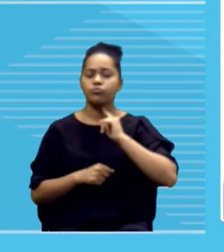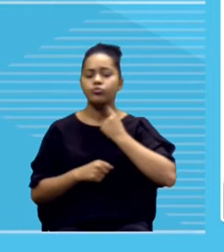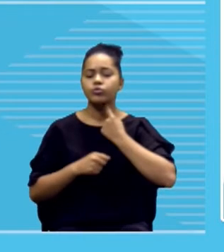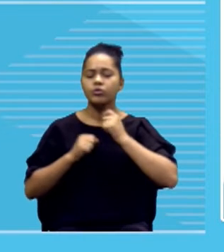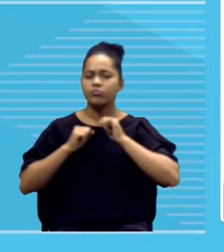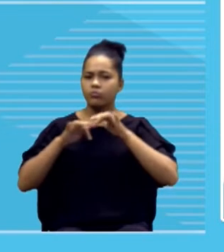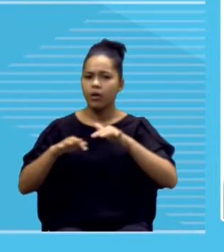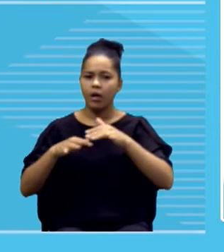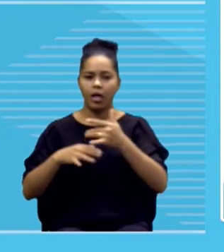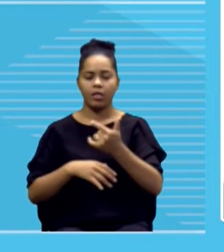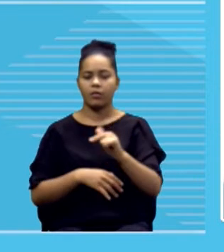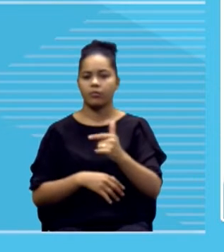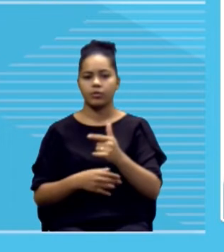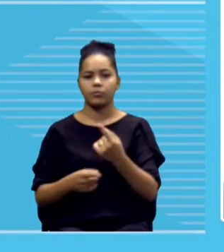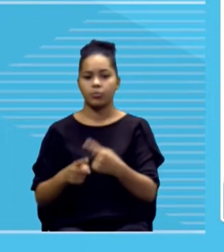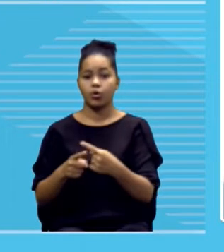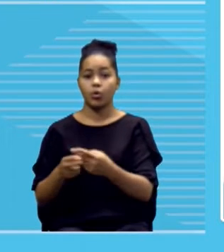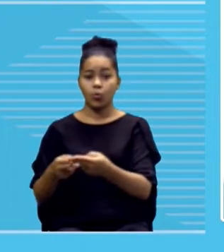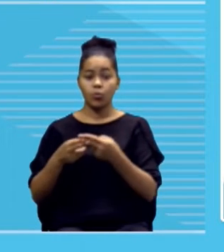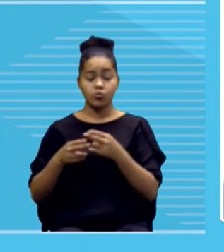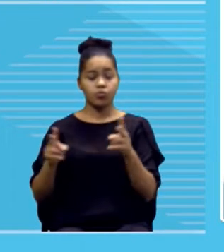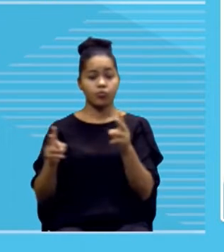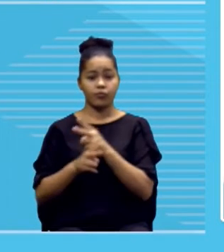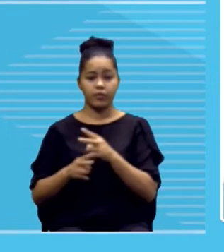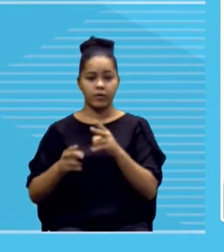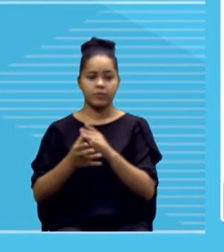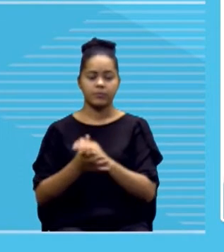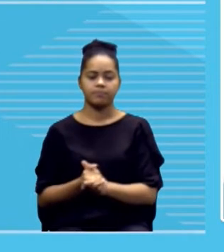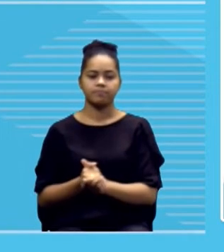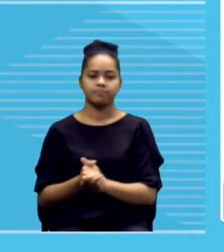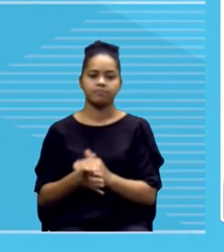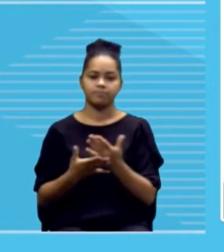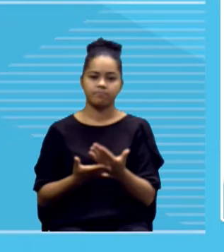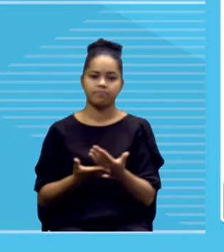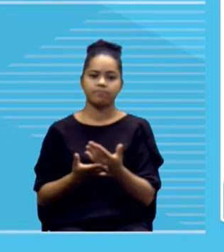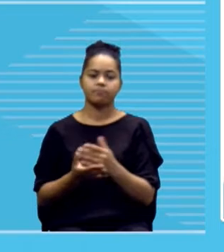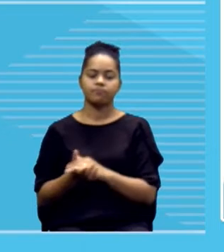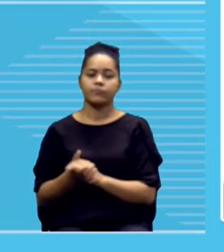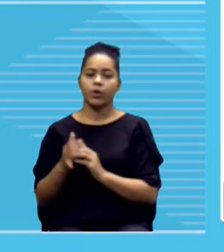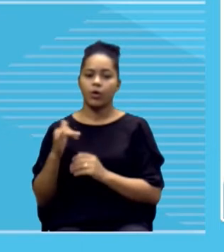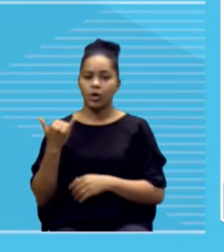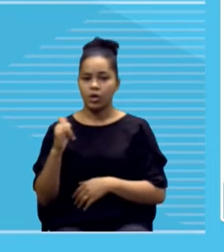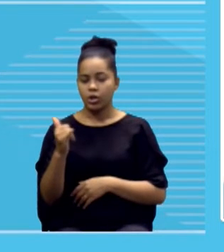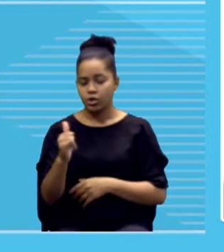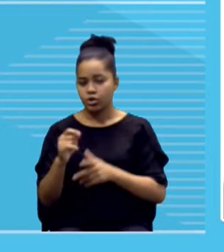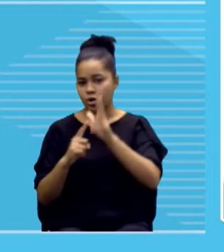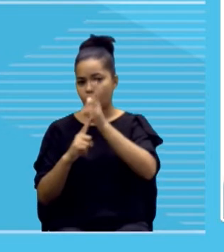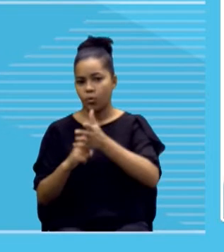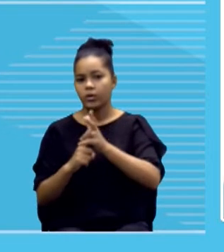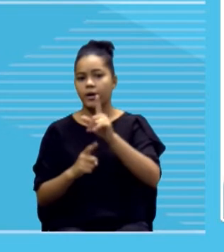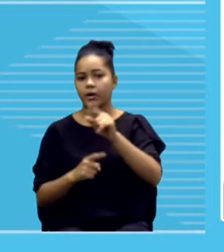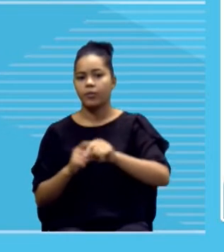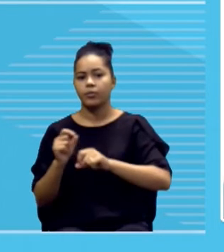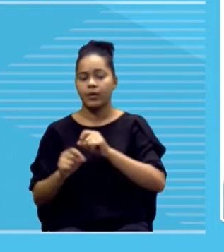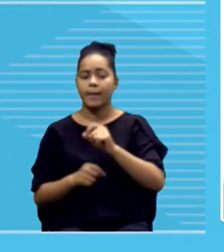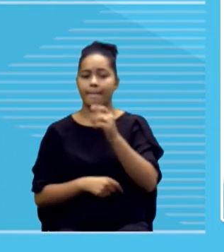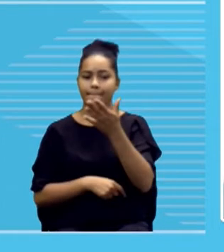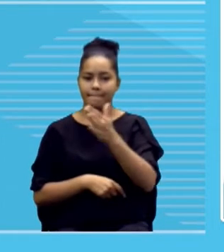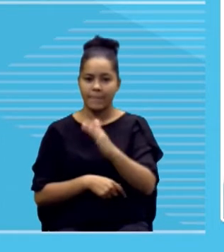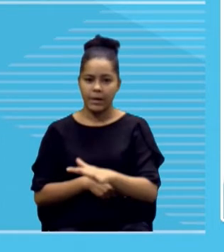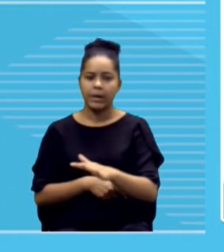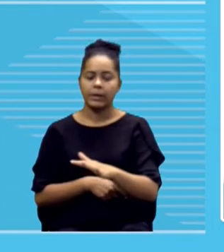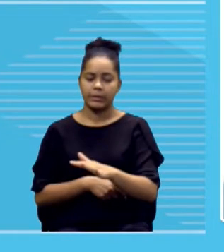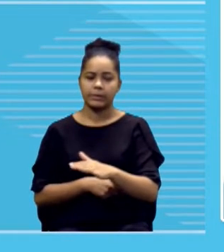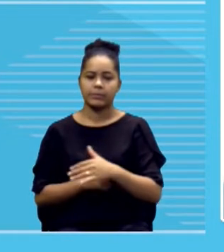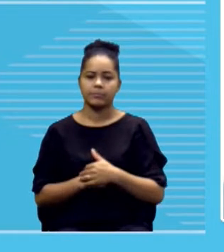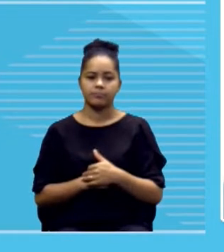vento, normal. É uma fonte de energia barata, se compararmos à energia elétrica gerada pelas tradicionais hidrelétricas e